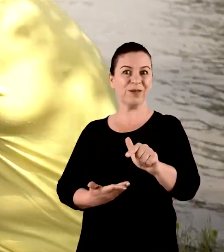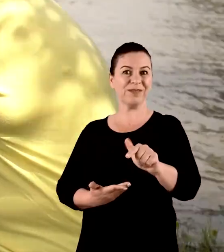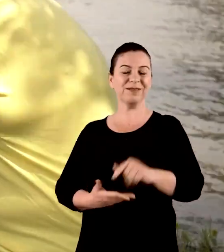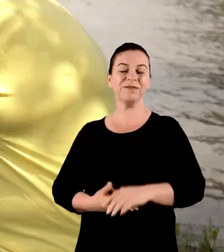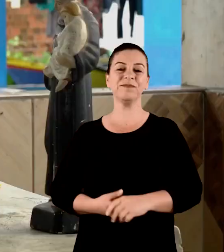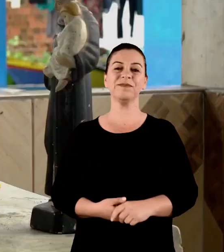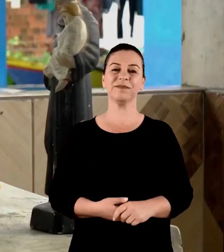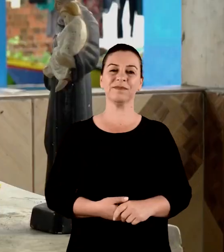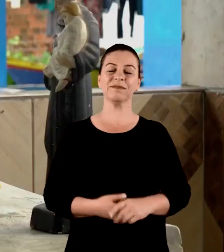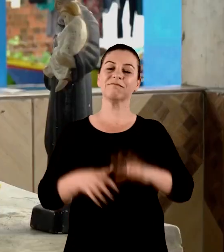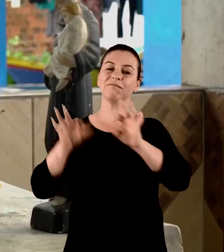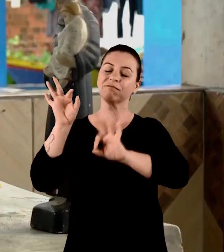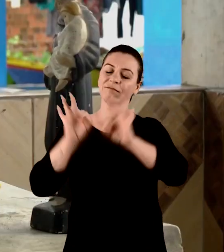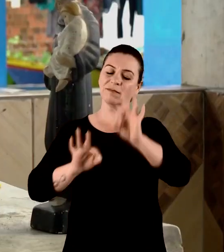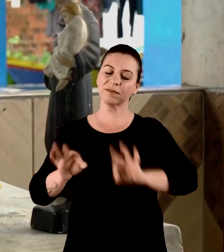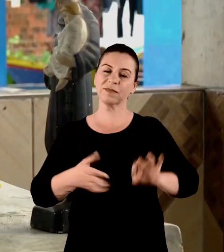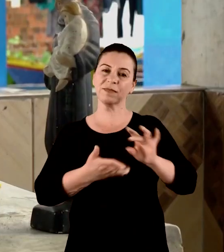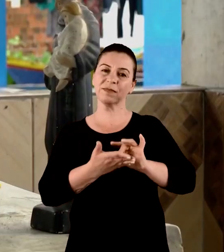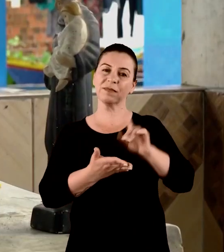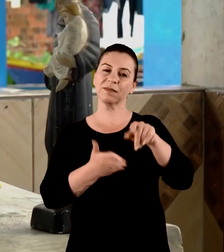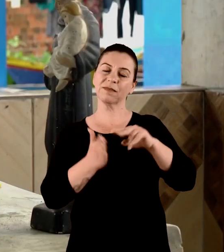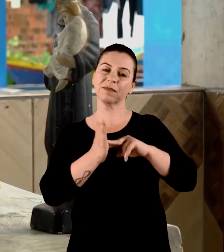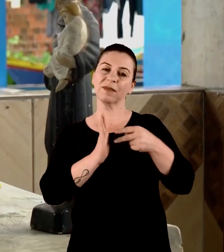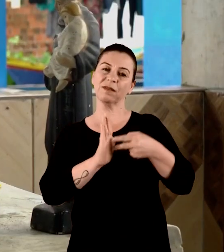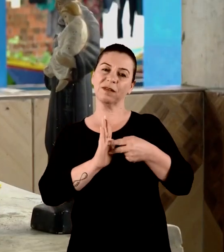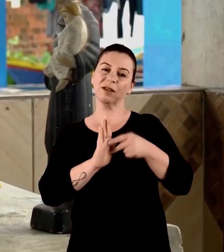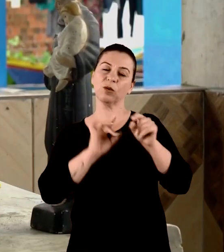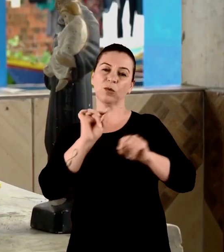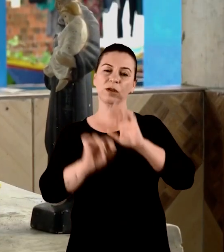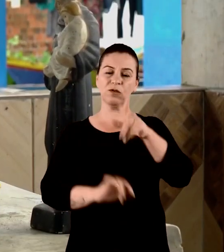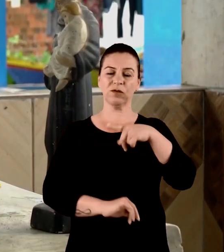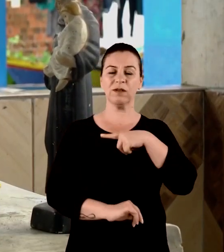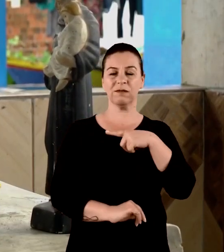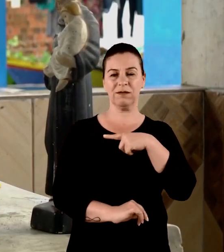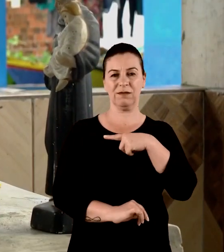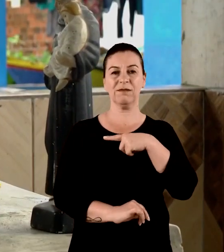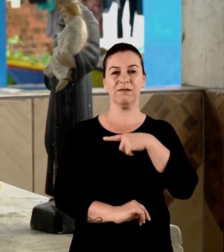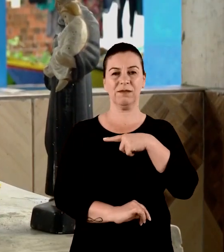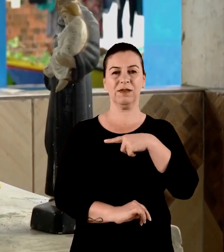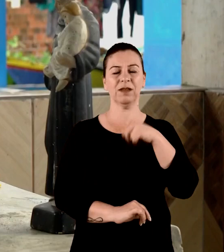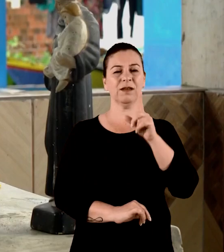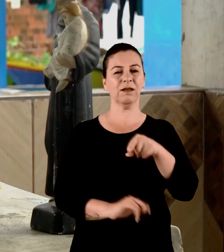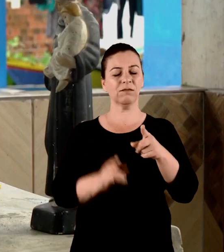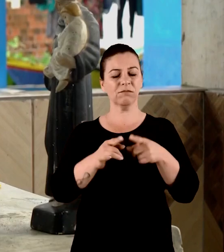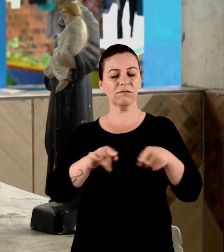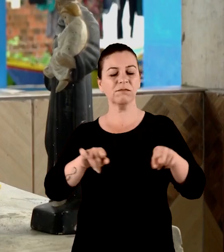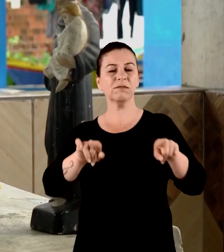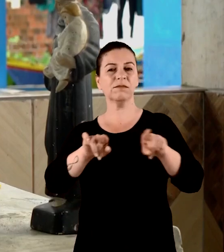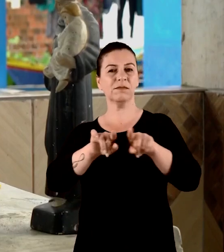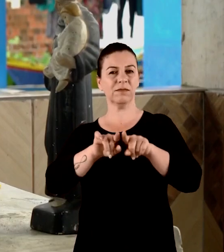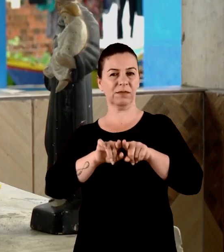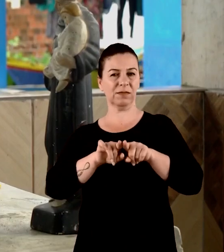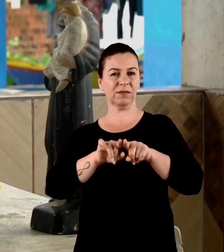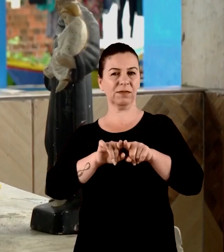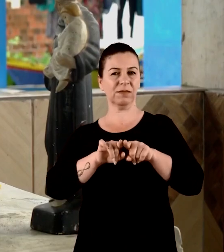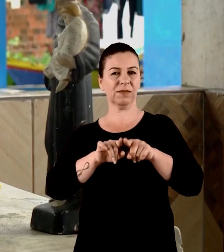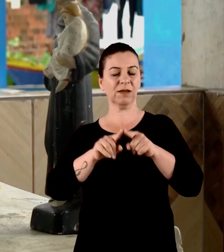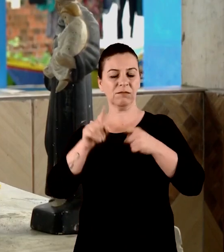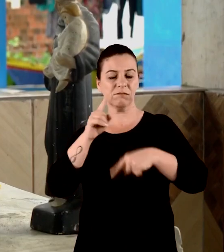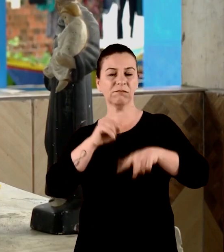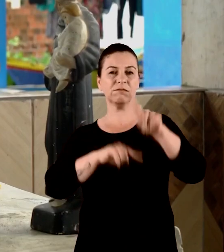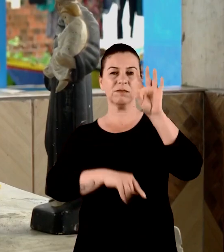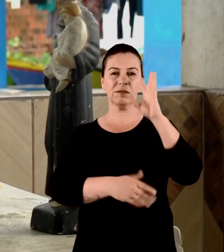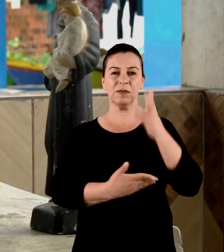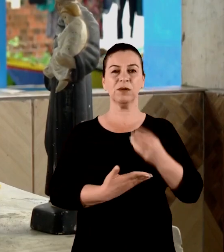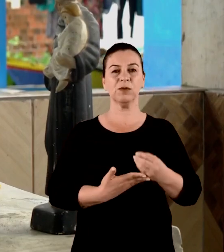outro. Restaurar é dar um sentido para aquilo que já existe. É recolocar, é